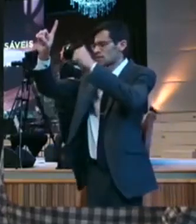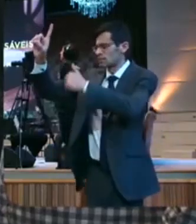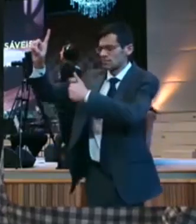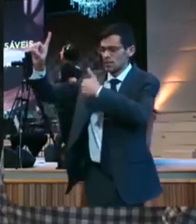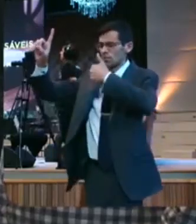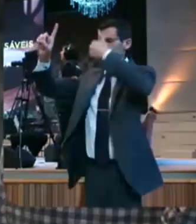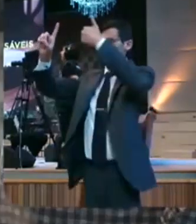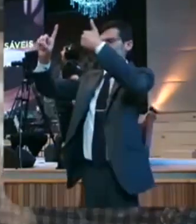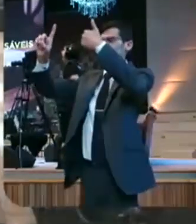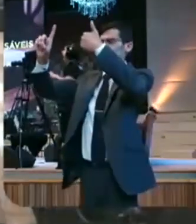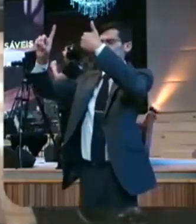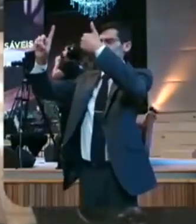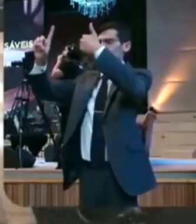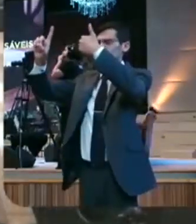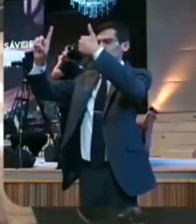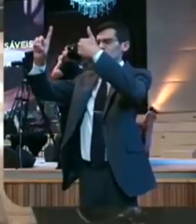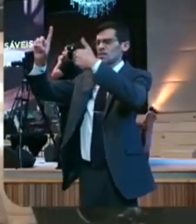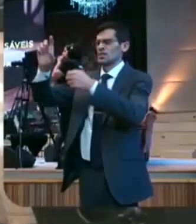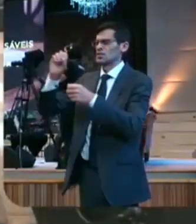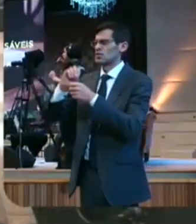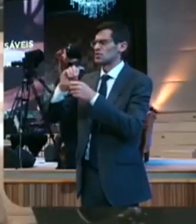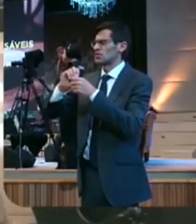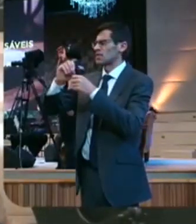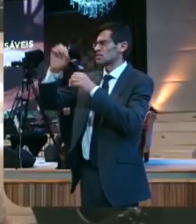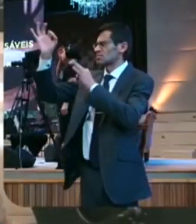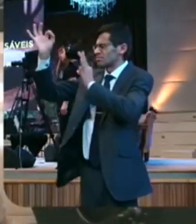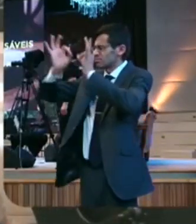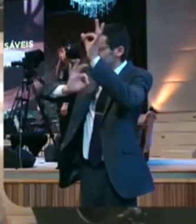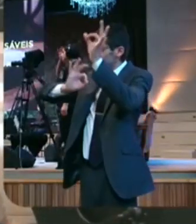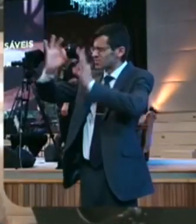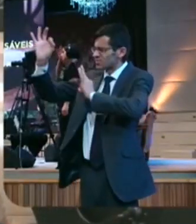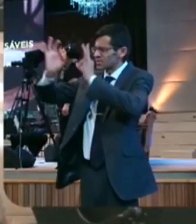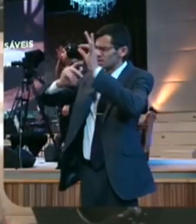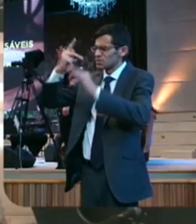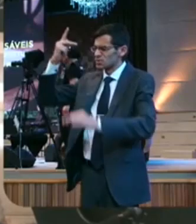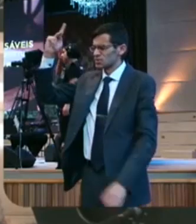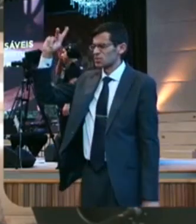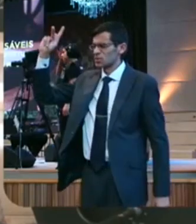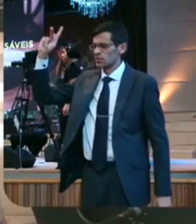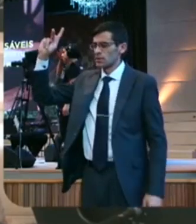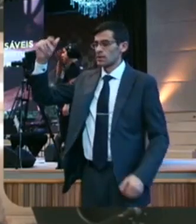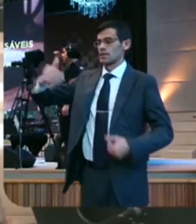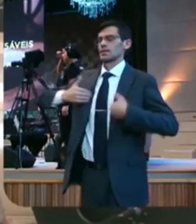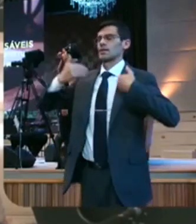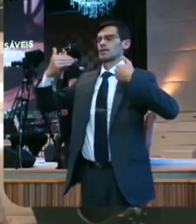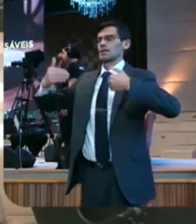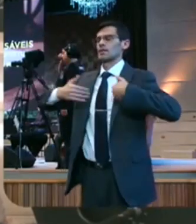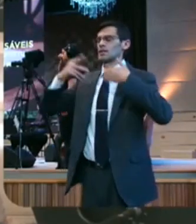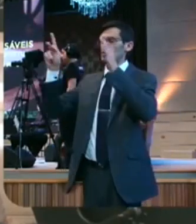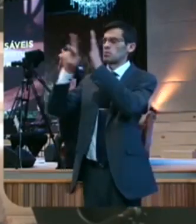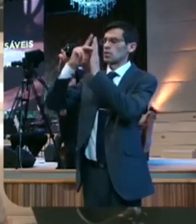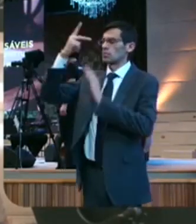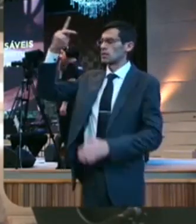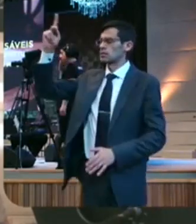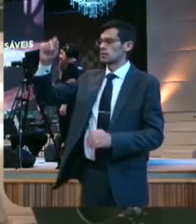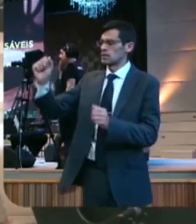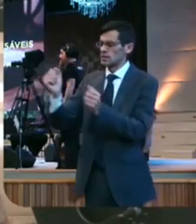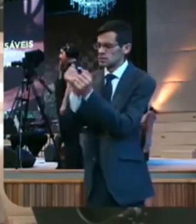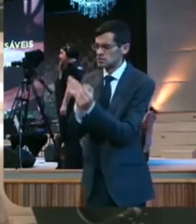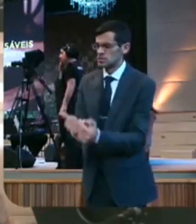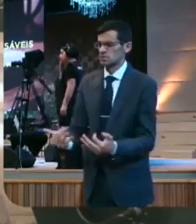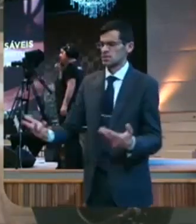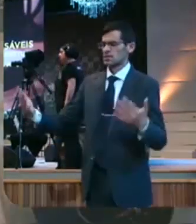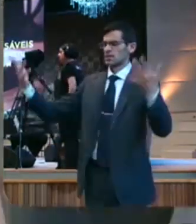na nossa vida. Faz a tua obra, Senhor, e que a alegria do Senhor e os milagres do